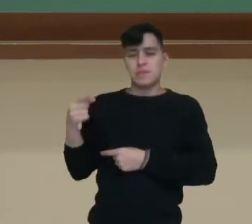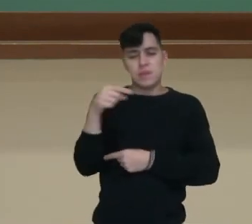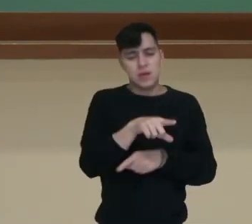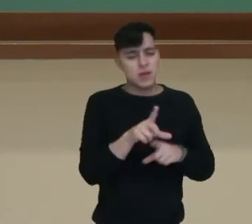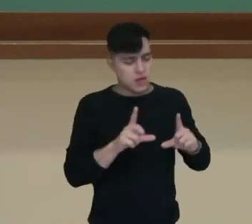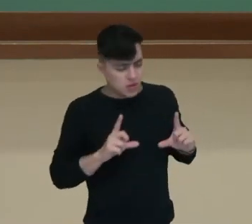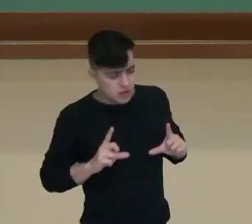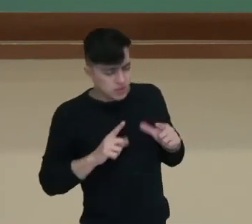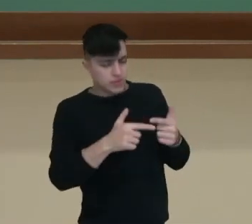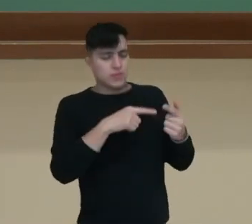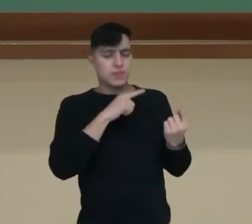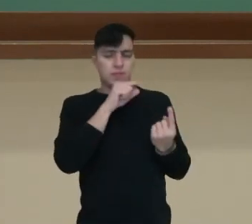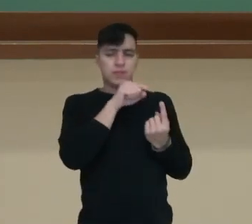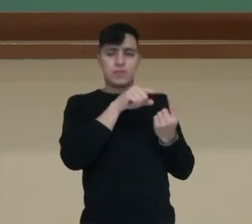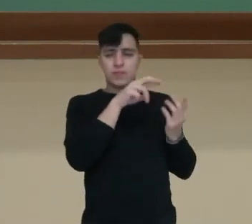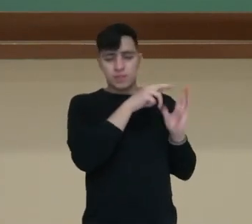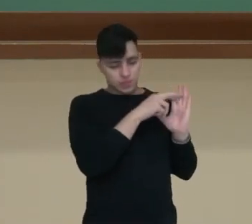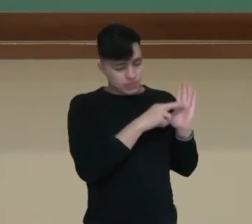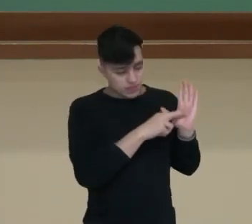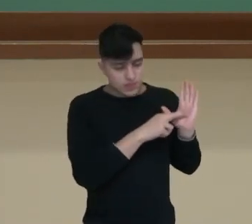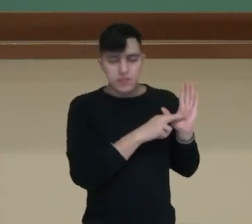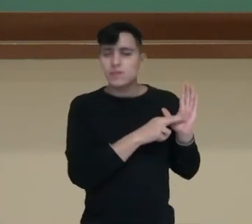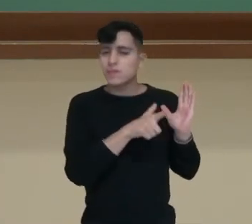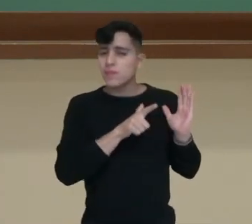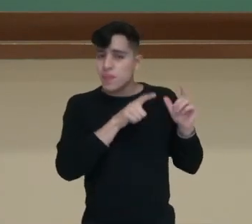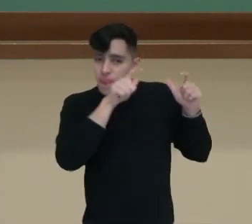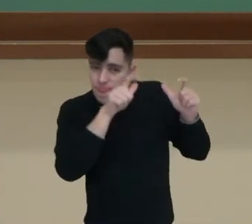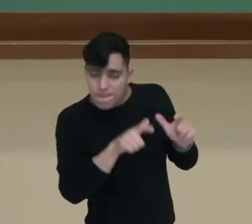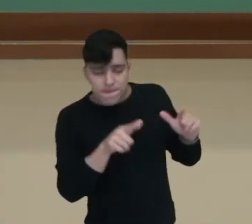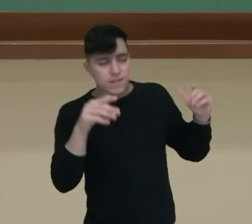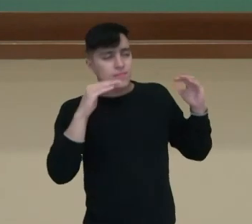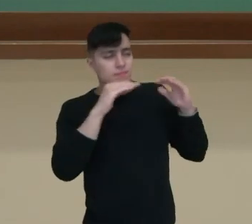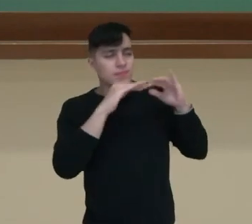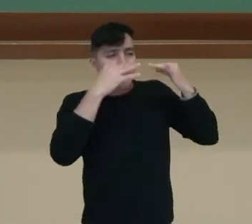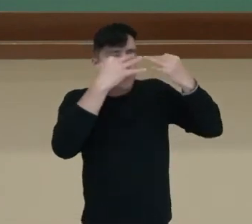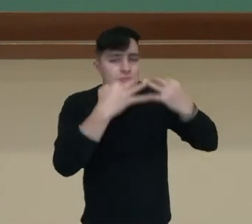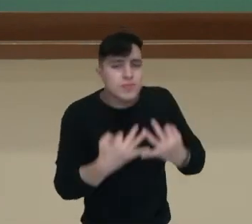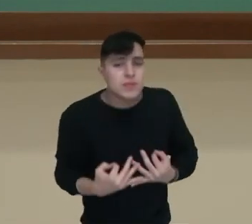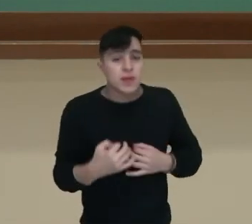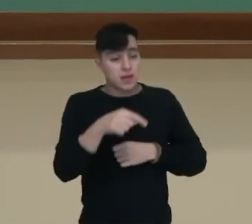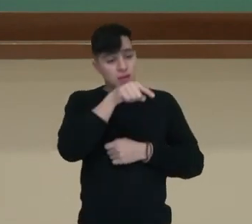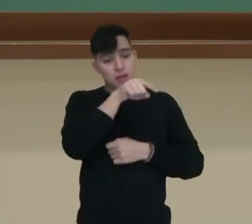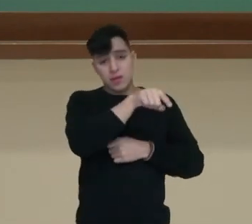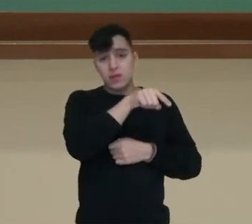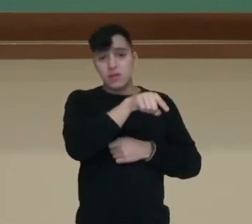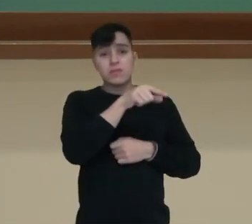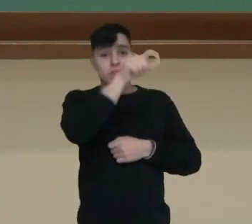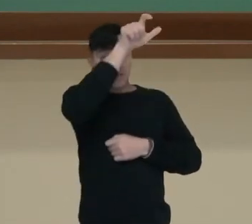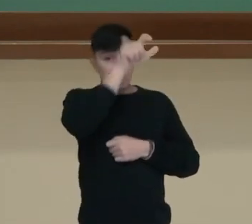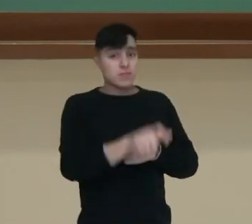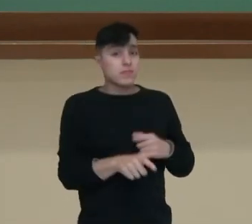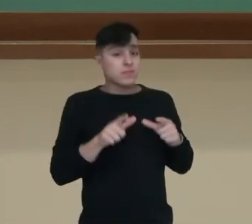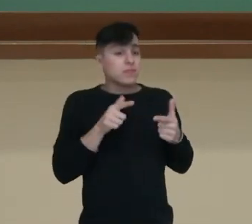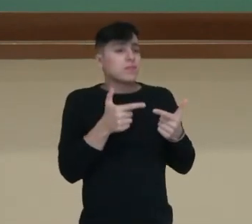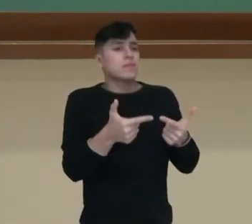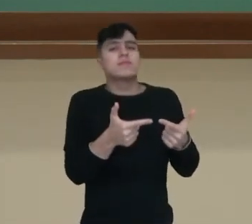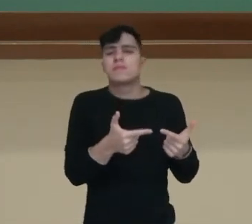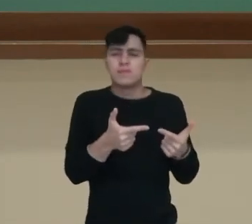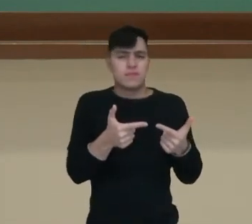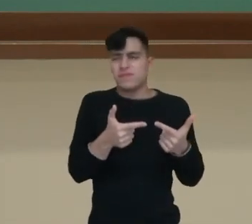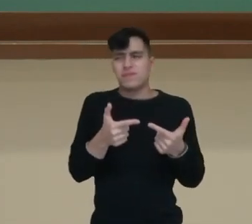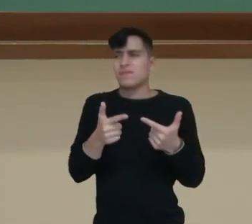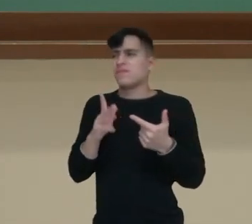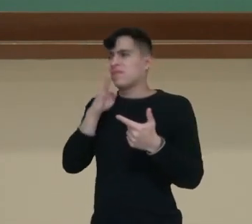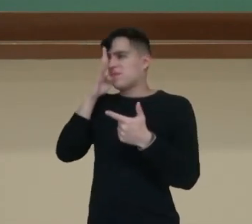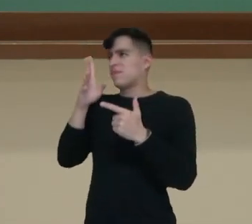ela tem um objetivo, tem regras, tem um local certo para se acontecer. E muitas vezes o lutador, né, ele não entra